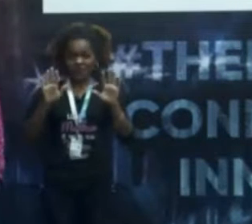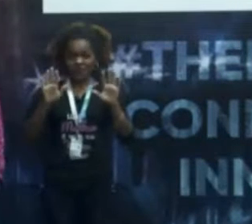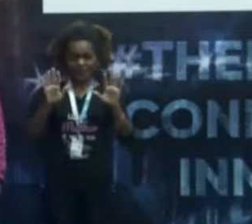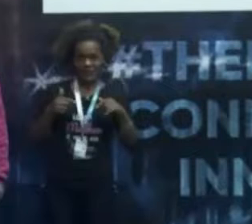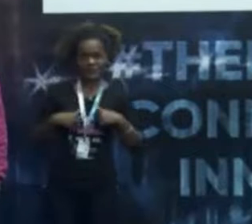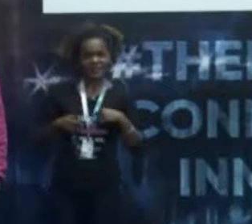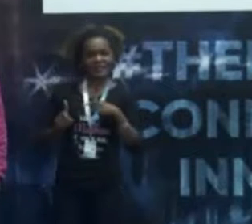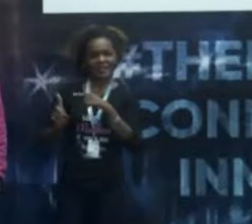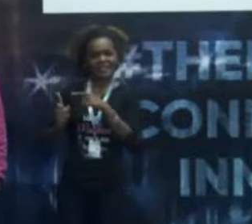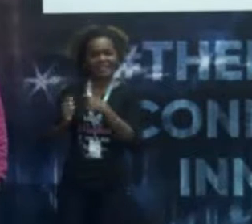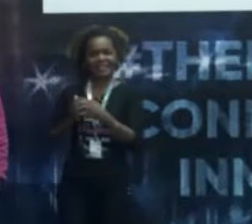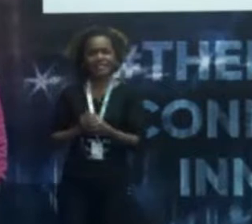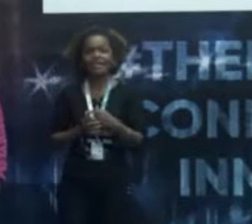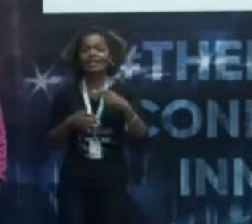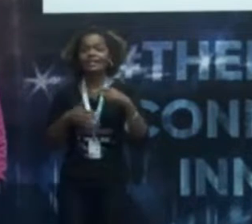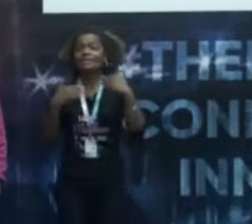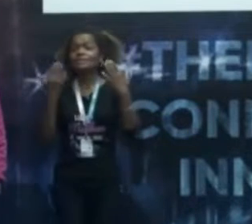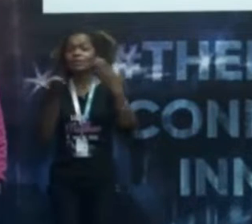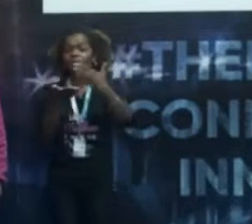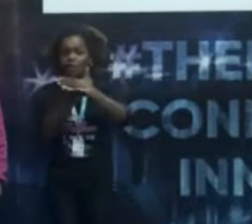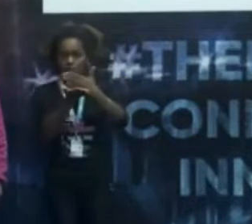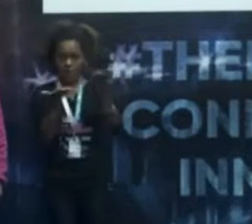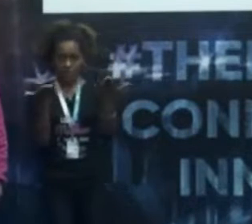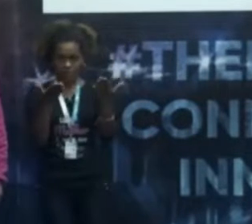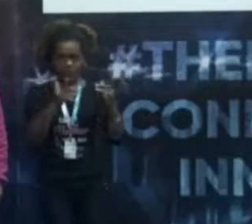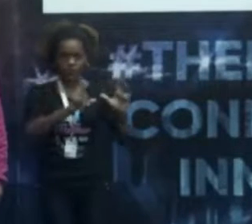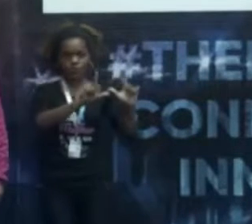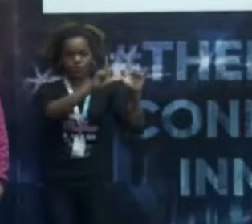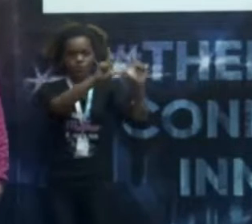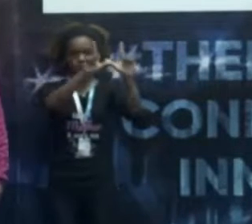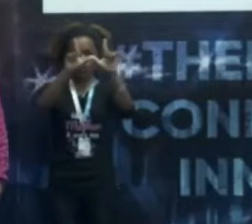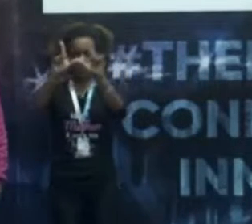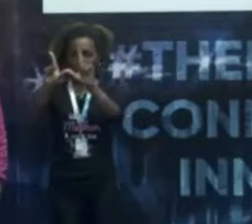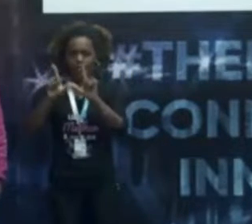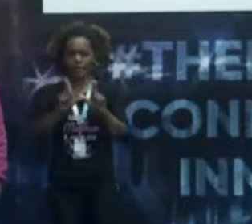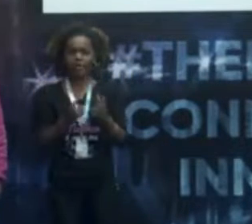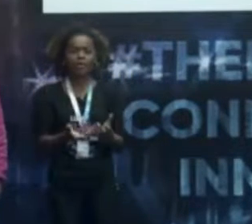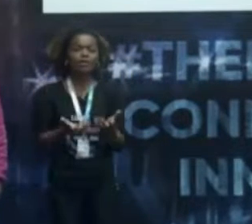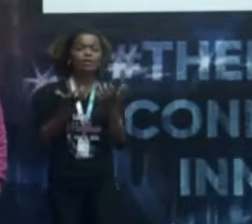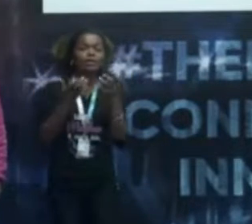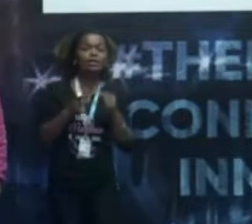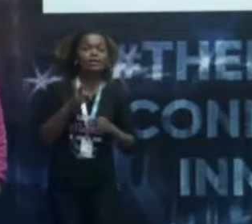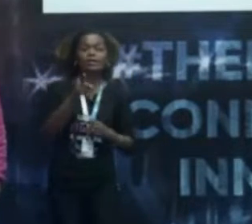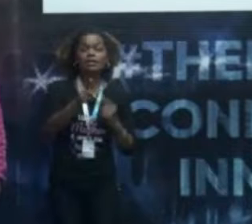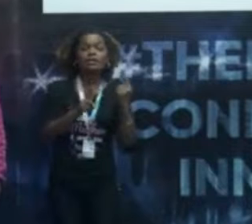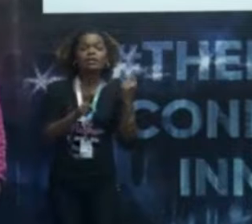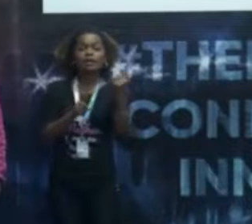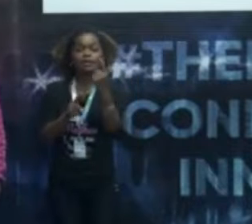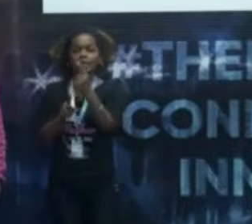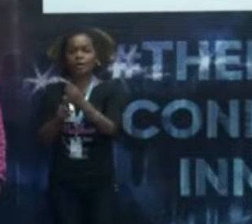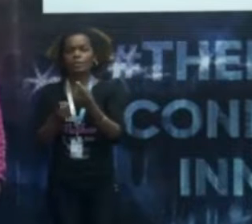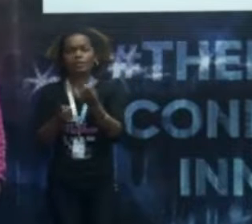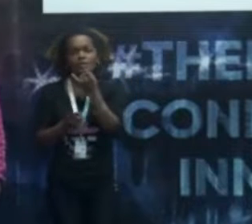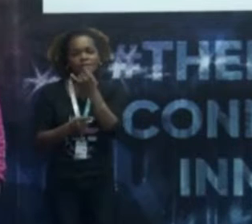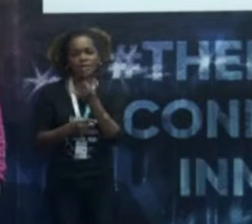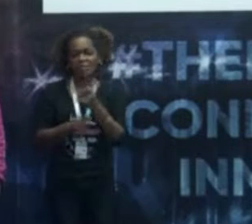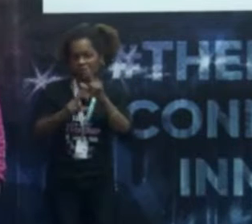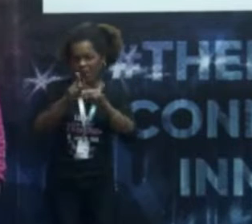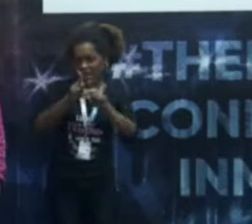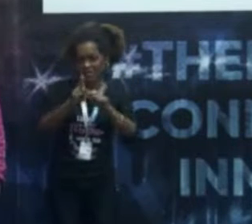lá. Pessoal, então, para começar o nosso painel, eu queria que vocês se apresentassem. Então, vai por